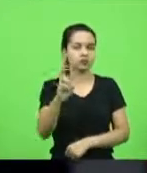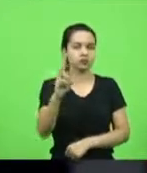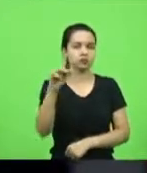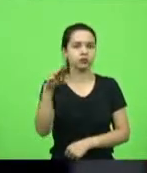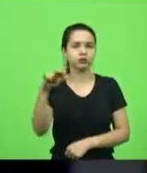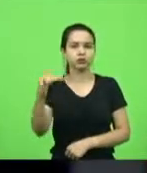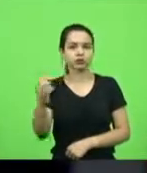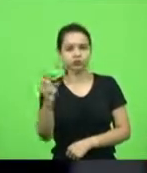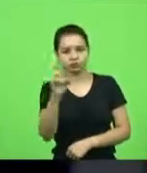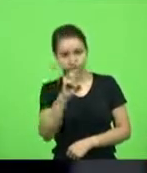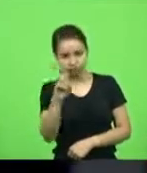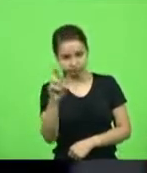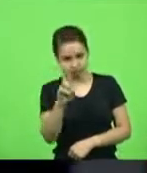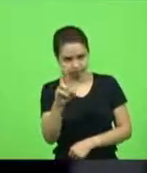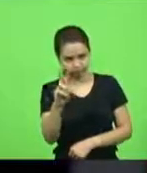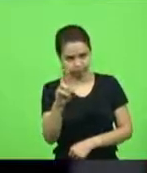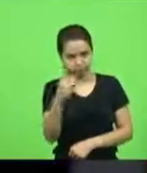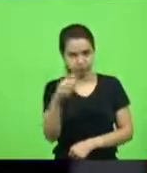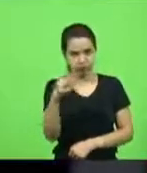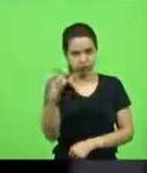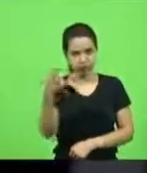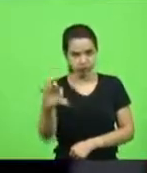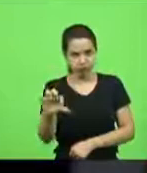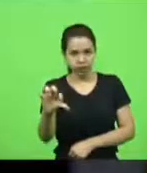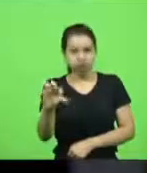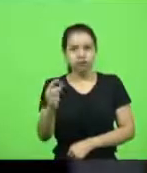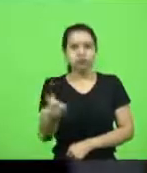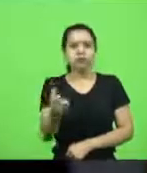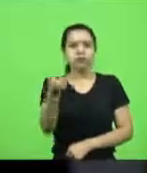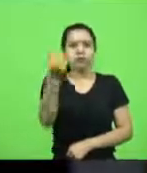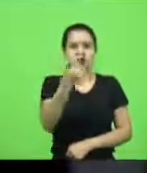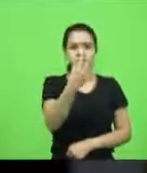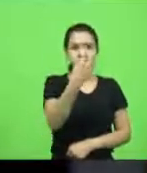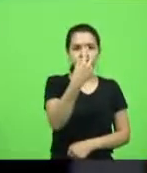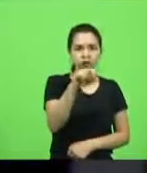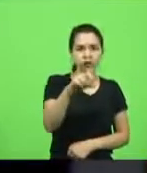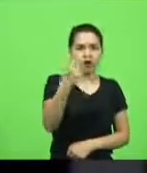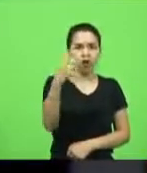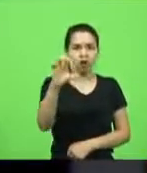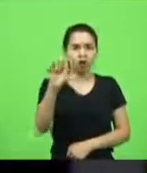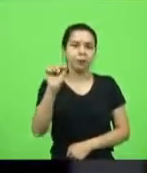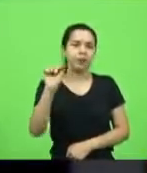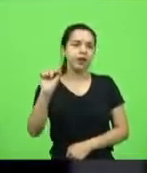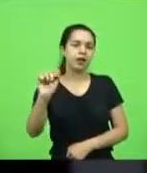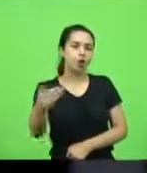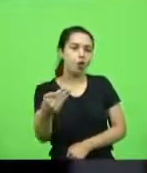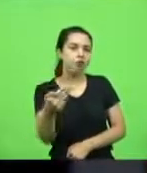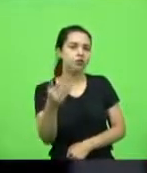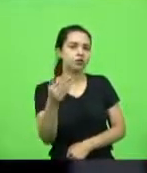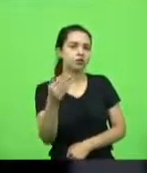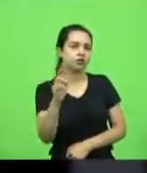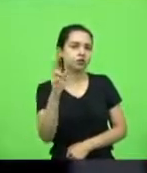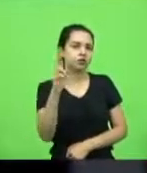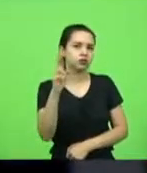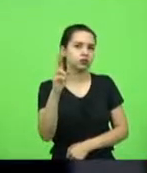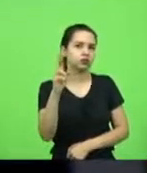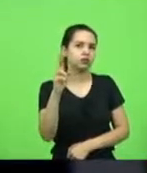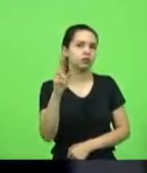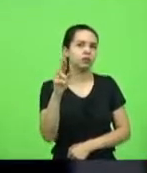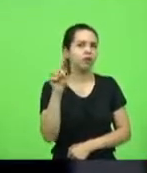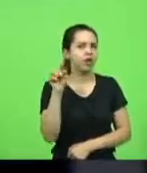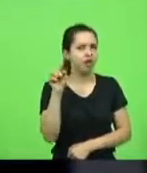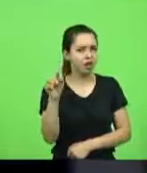2019 o lucro foi de 119 milhões de reais empresa pública Não é para ter lucro para acionista